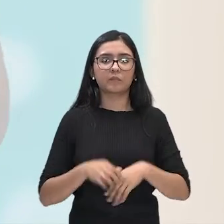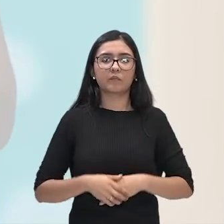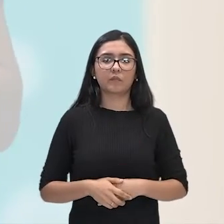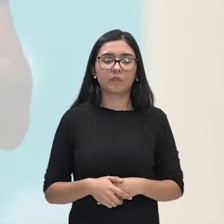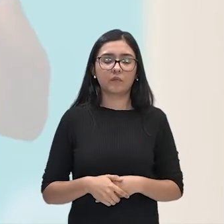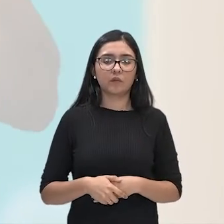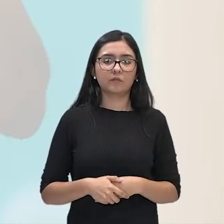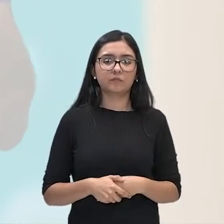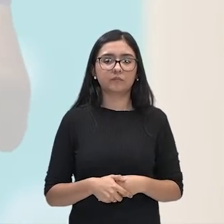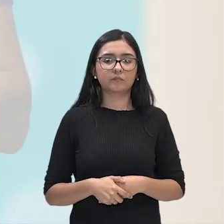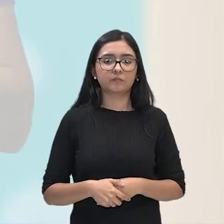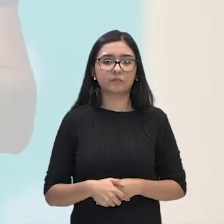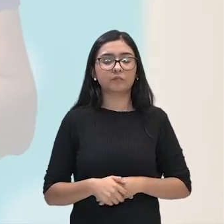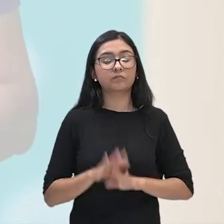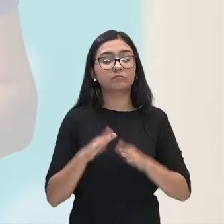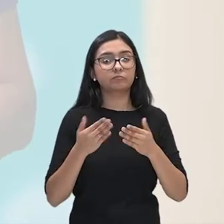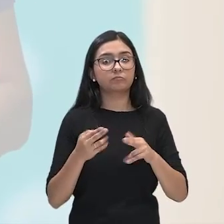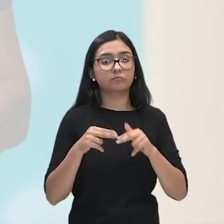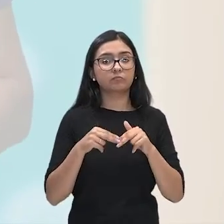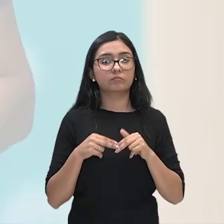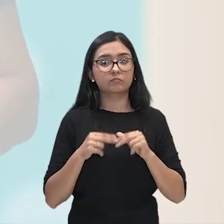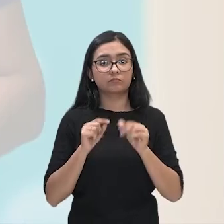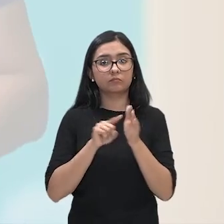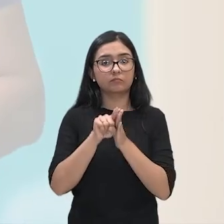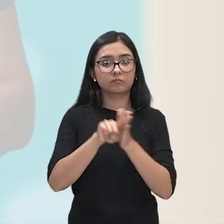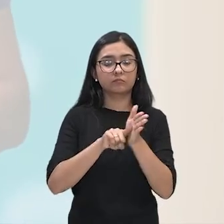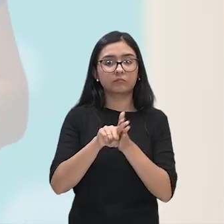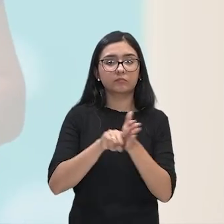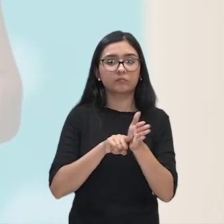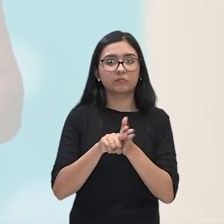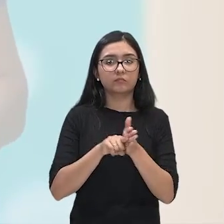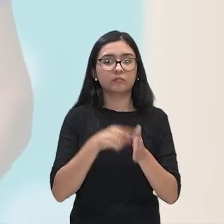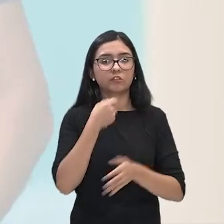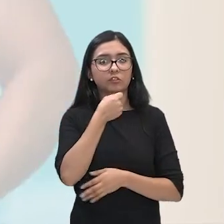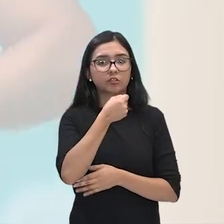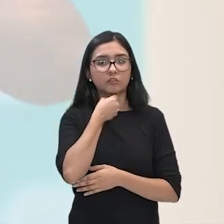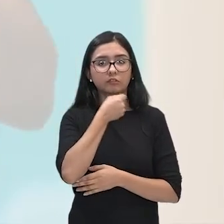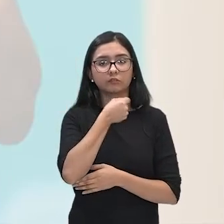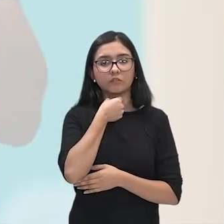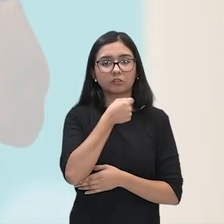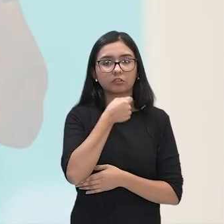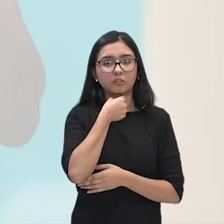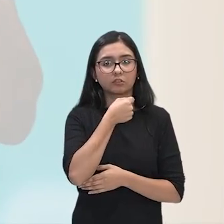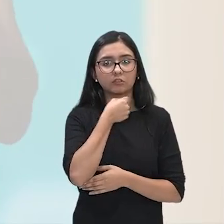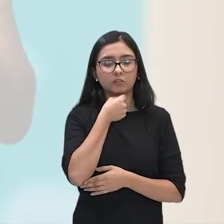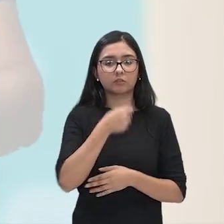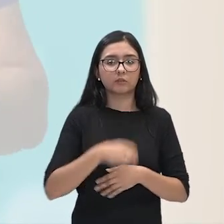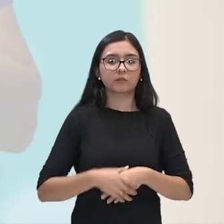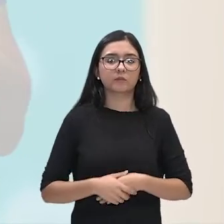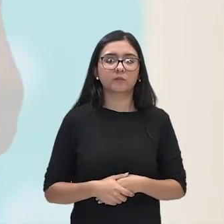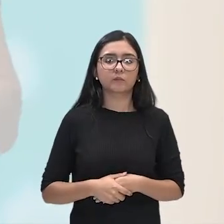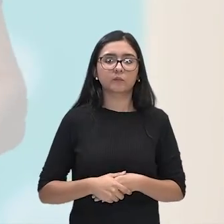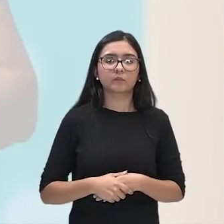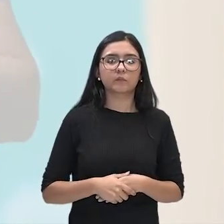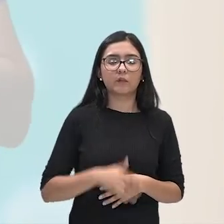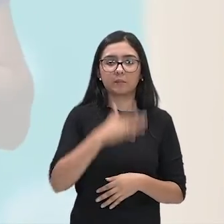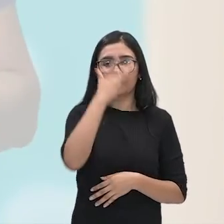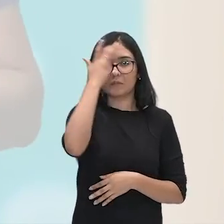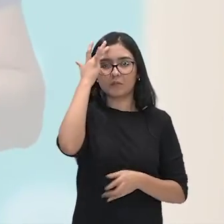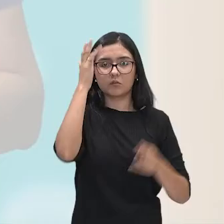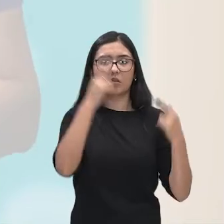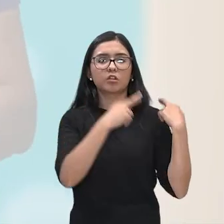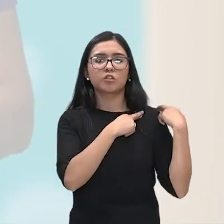né, através das pesquisas, das entrevistas, o repórter, alguém responsável,